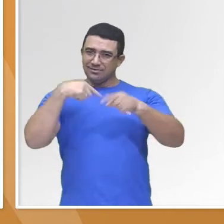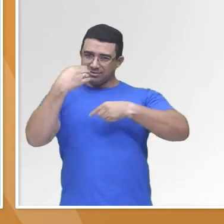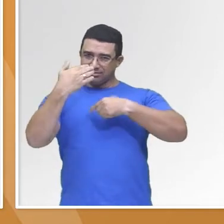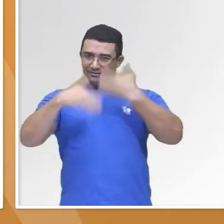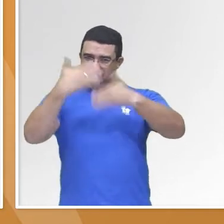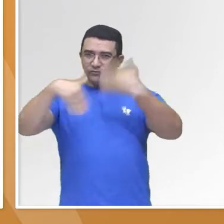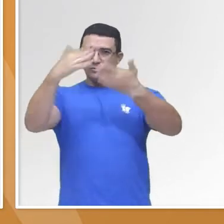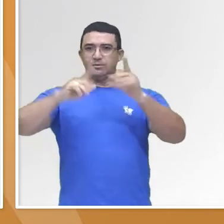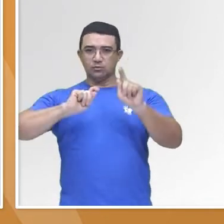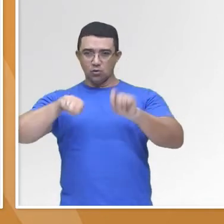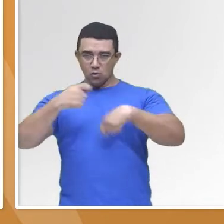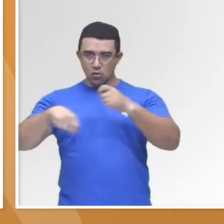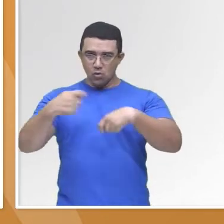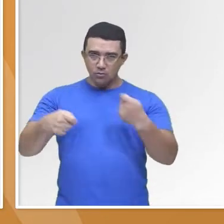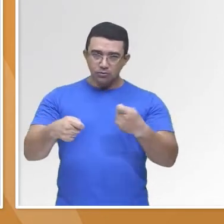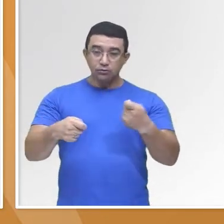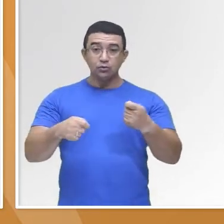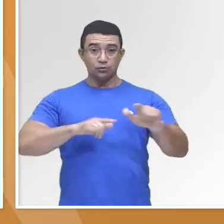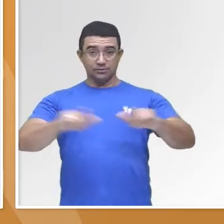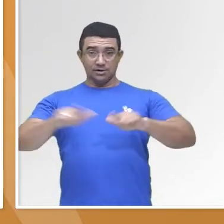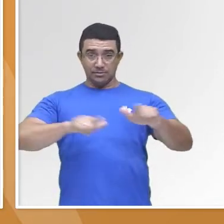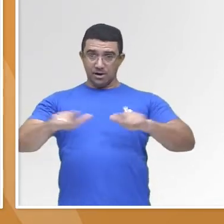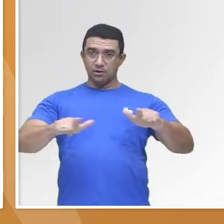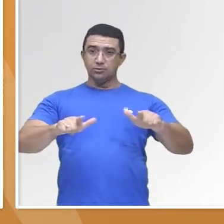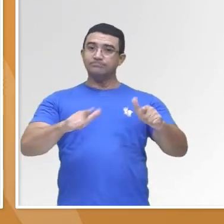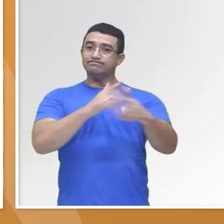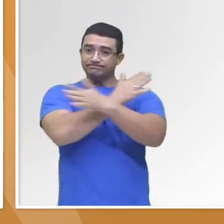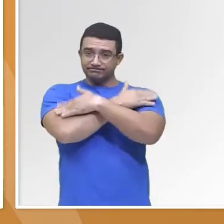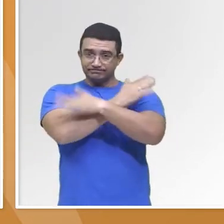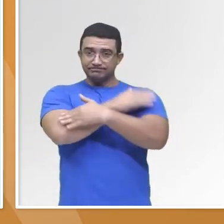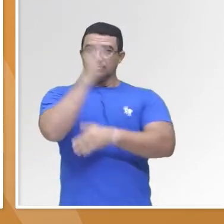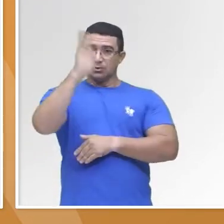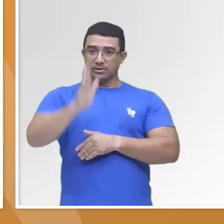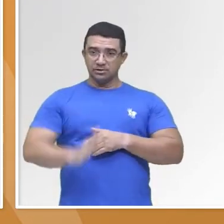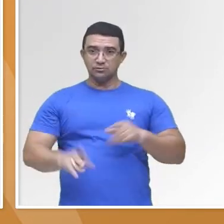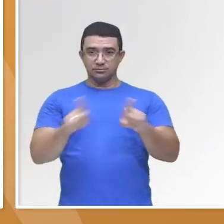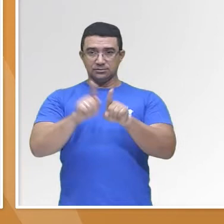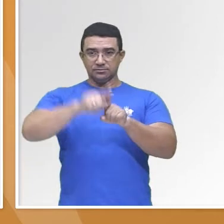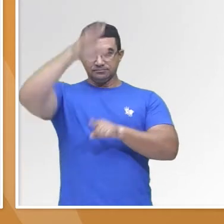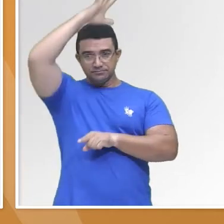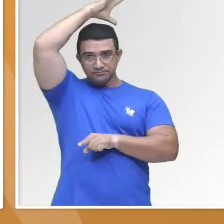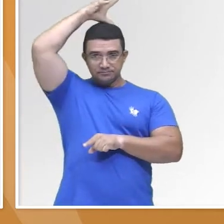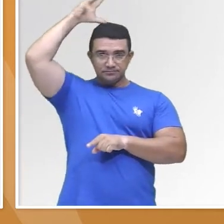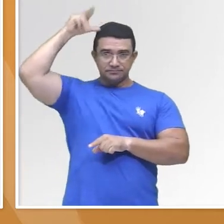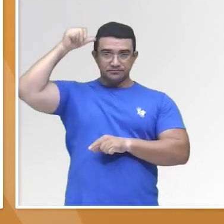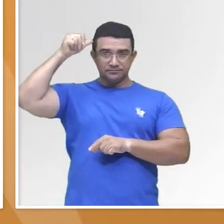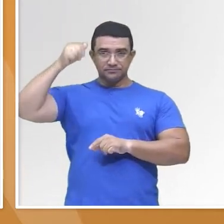econômico. O emprego e o desemprego no Brasil e no Amazonas.